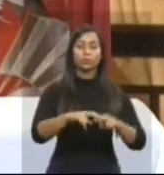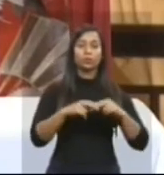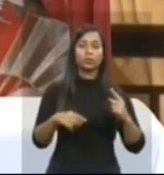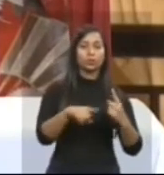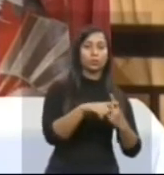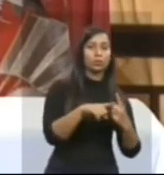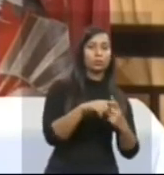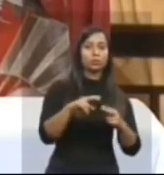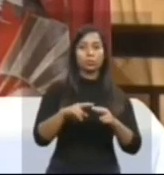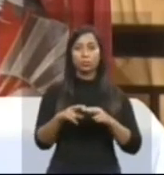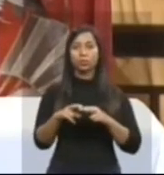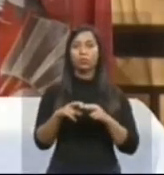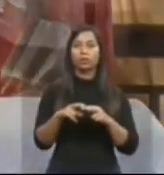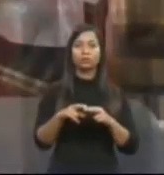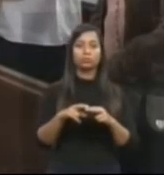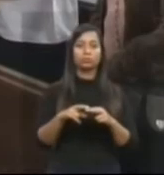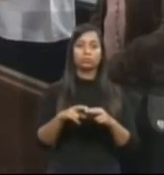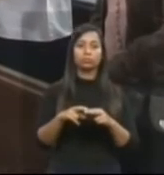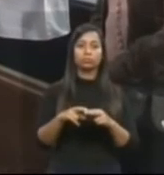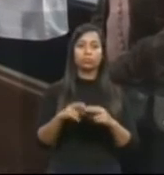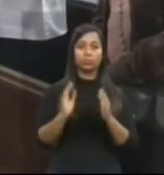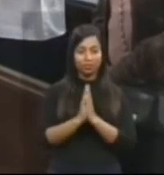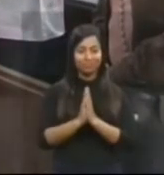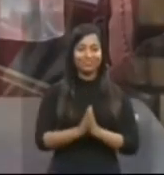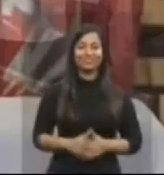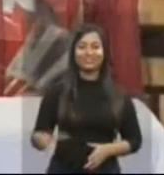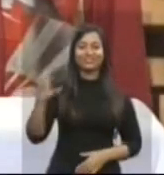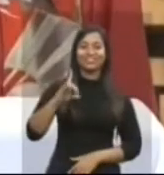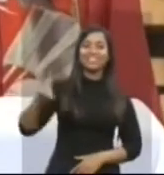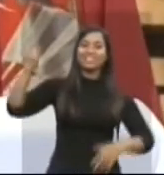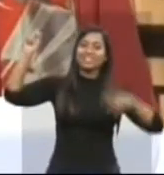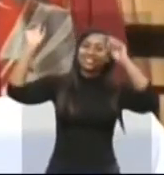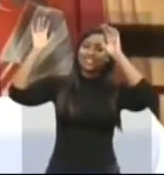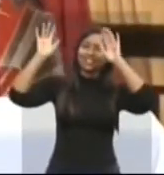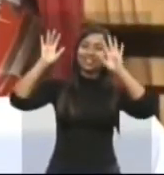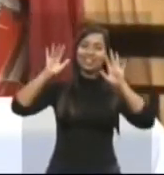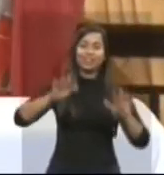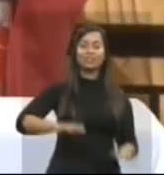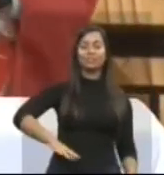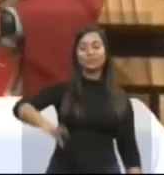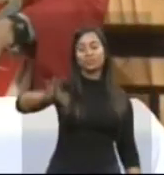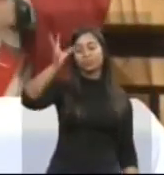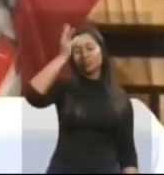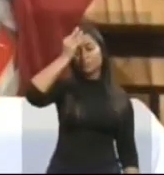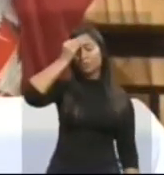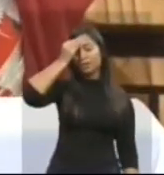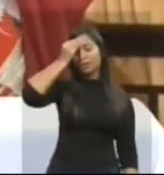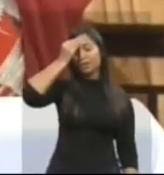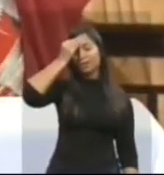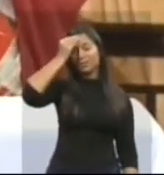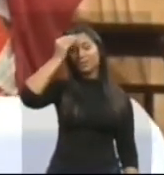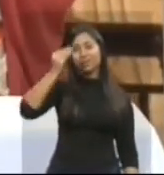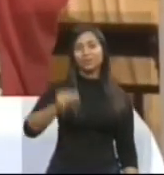cruz e outra pela espada. Amém. Abençoe-vos, ó Deus Todo-Poderoso,